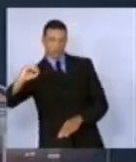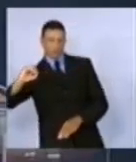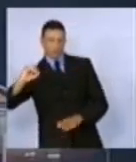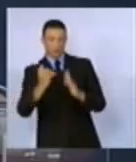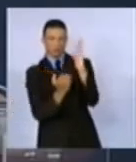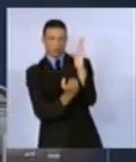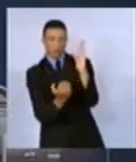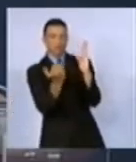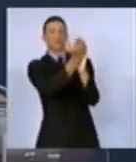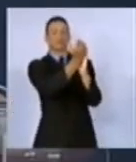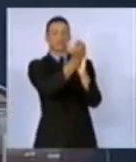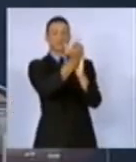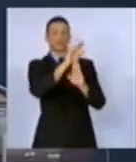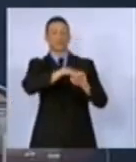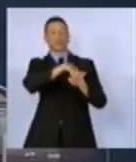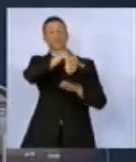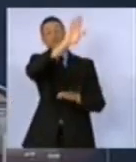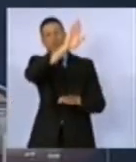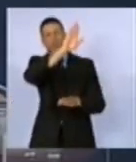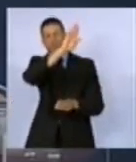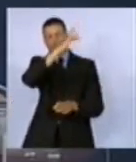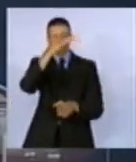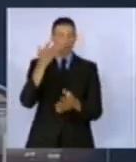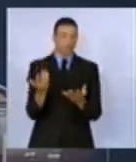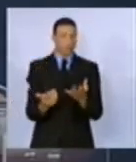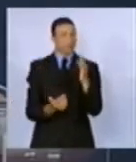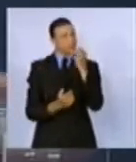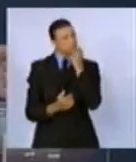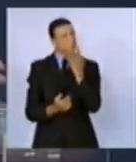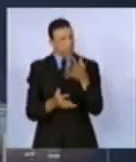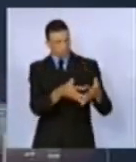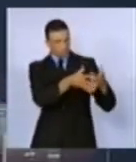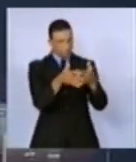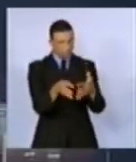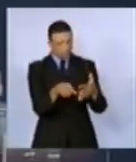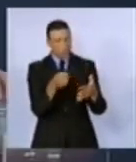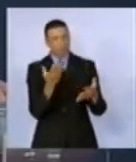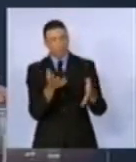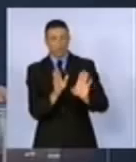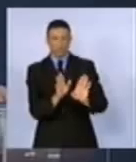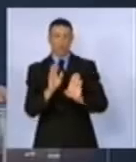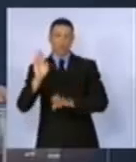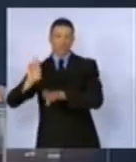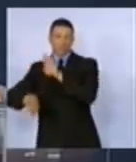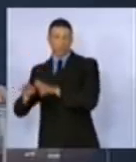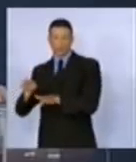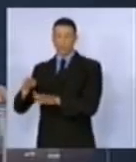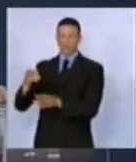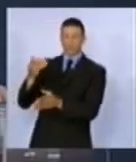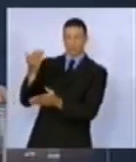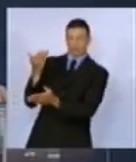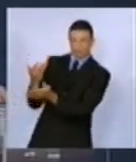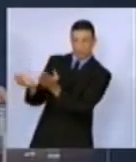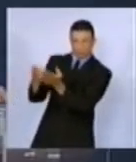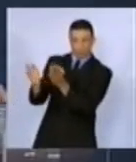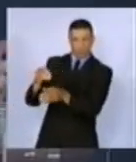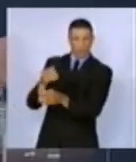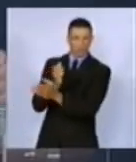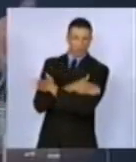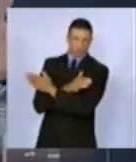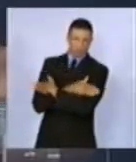de 2700 e trabalhadores e e isso é ruim porque cria um problema social eh temos